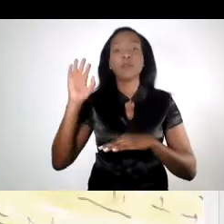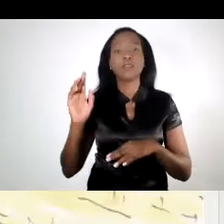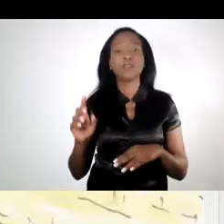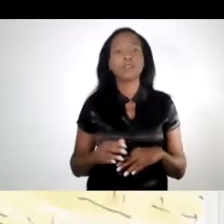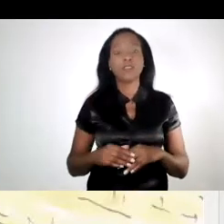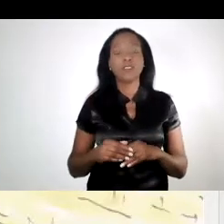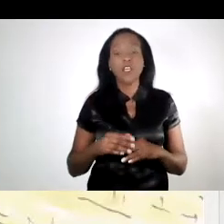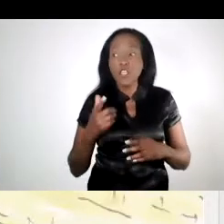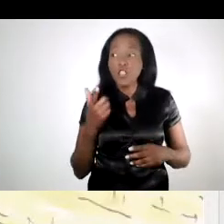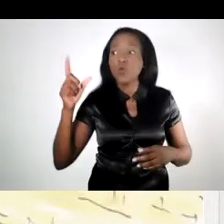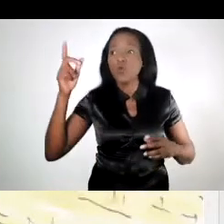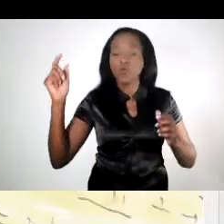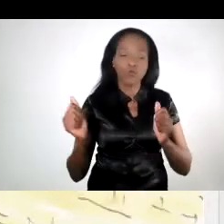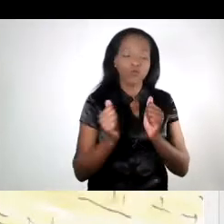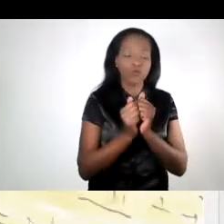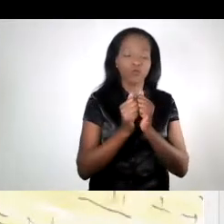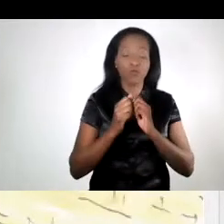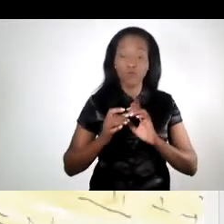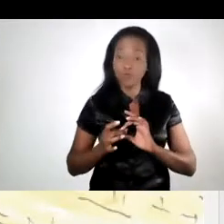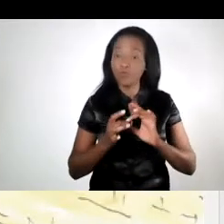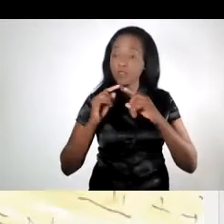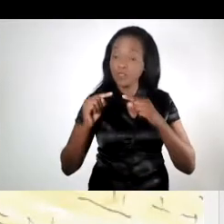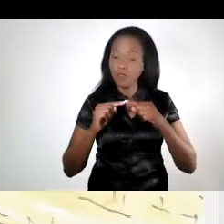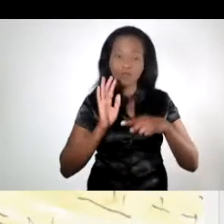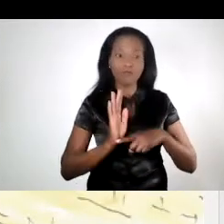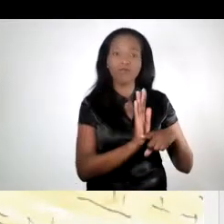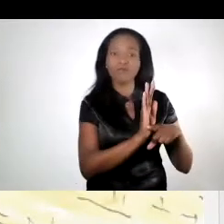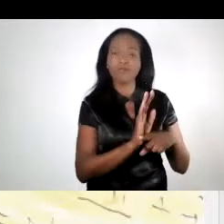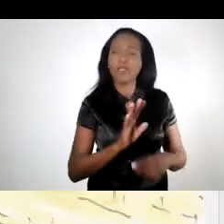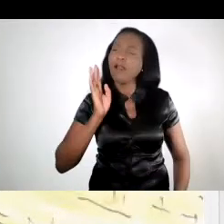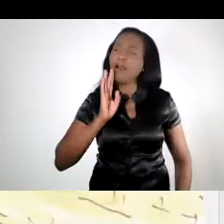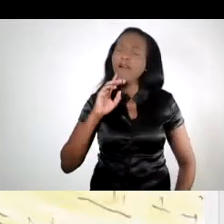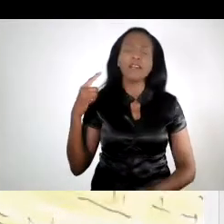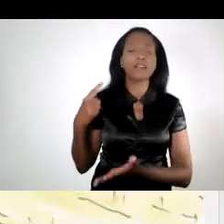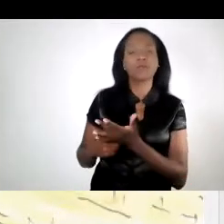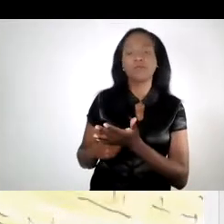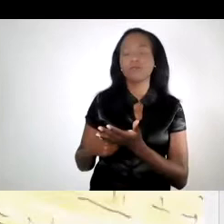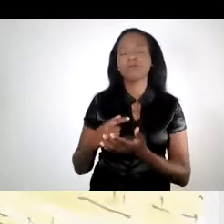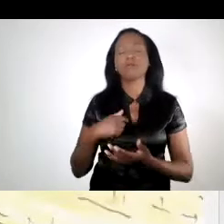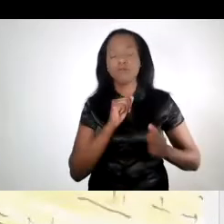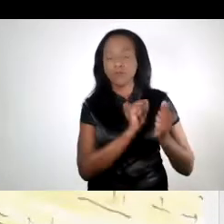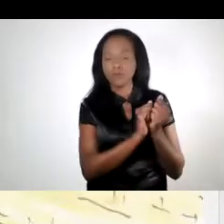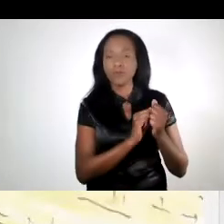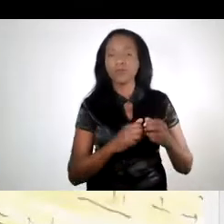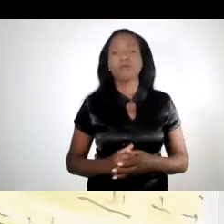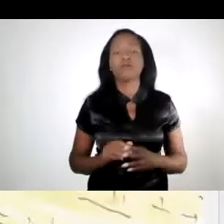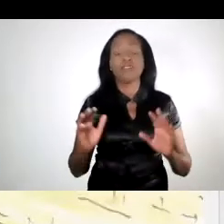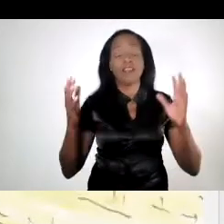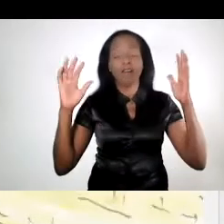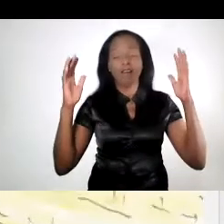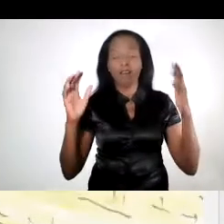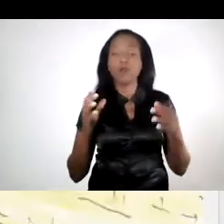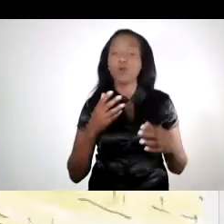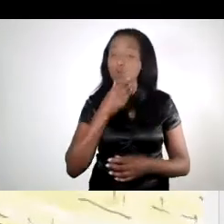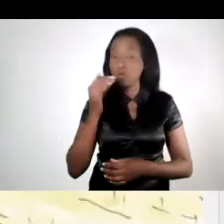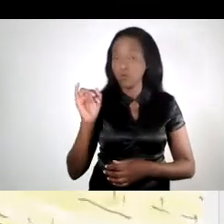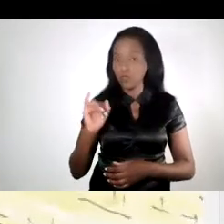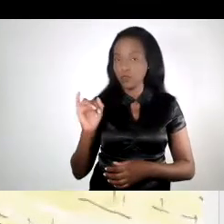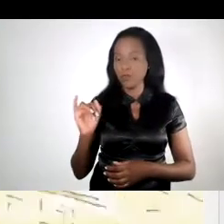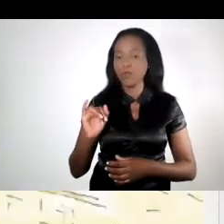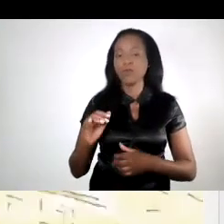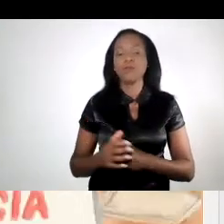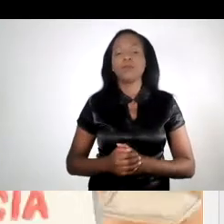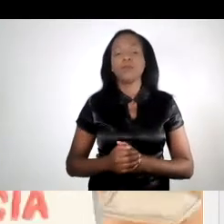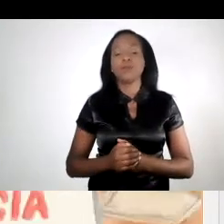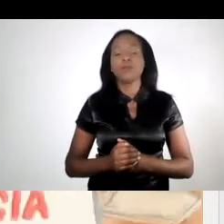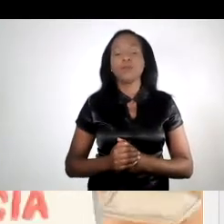nos ajudar. Que legal, fechado. Contem comigo, comemorou o irmão.